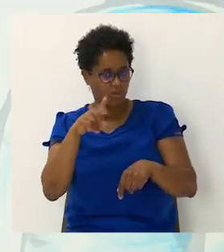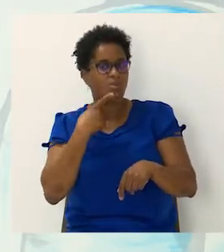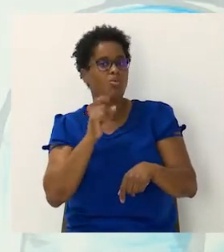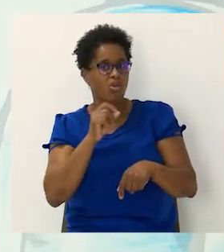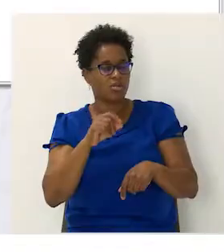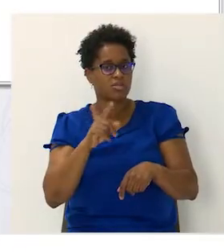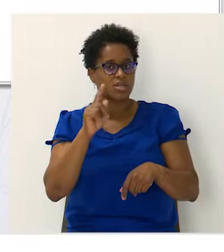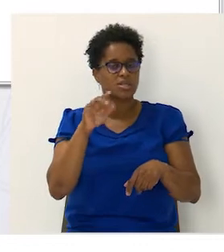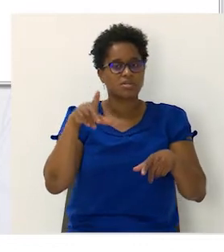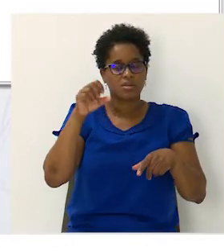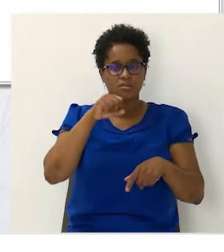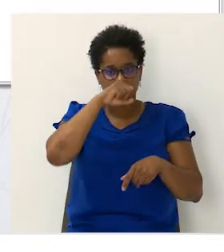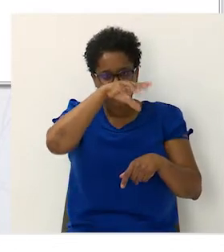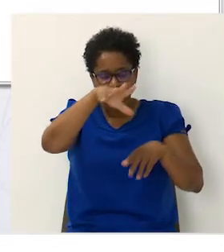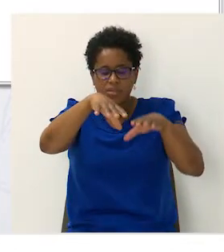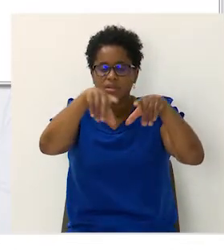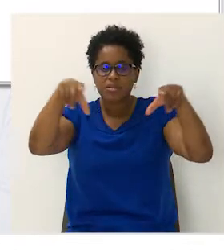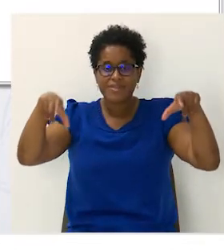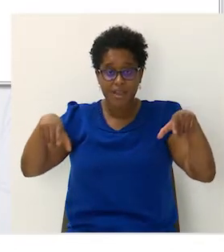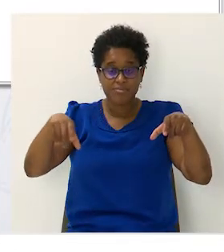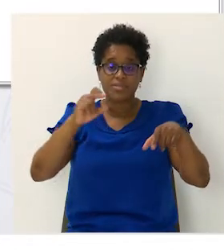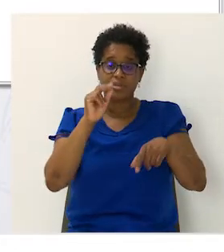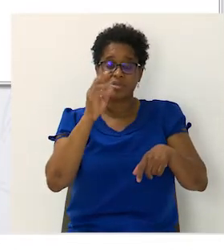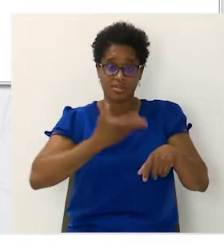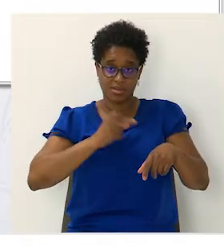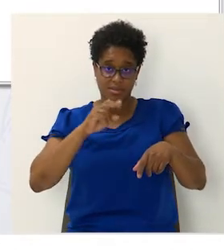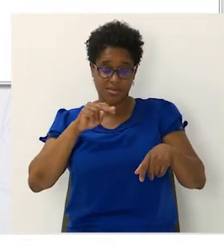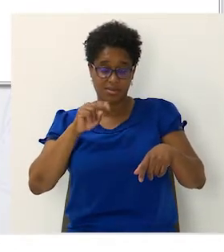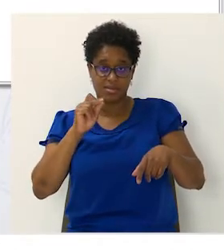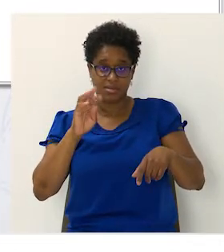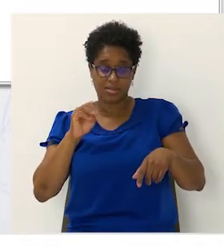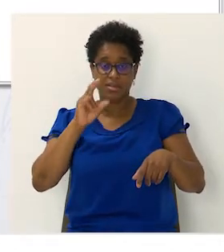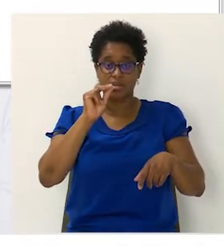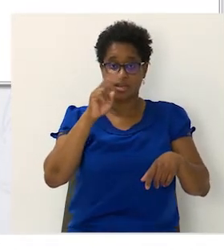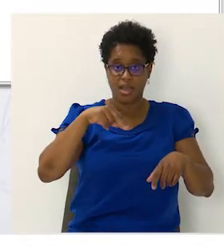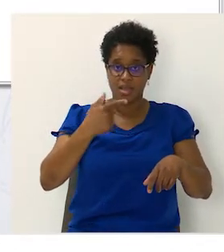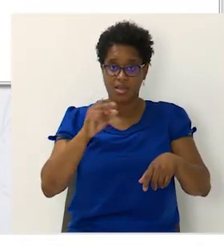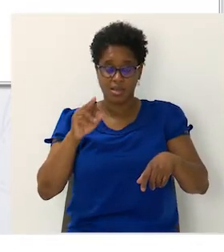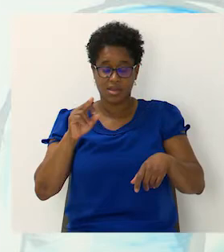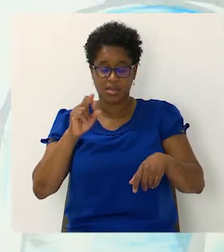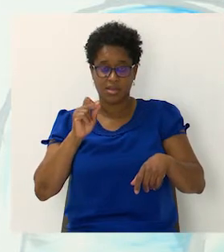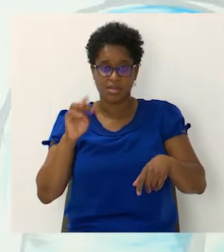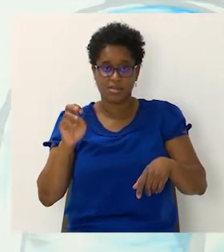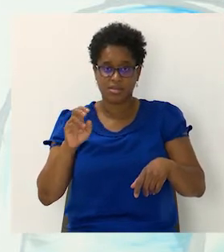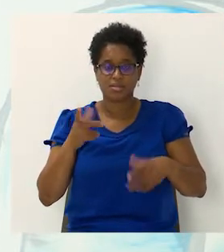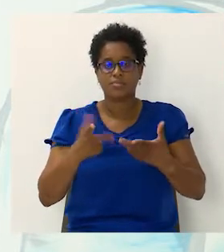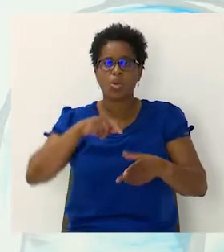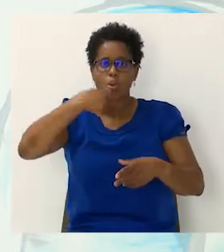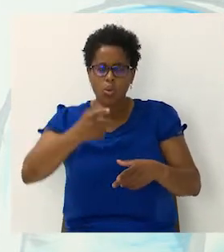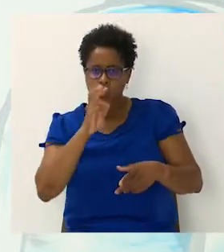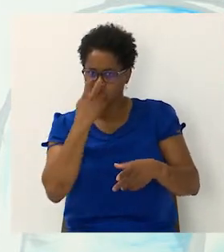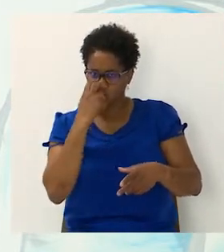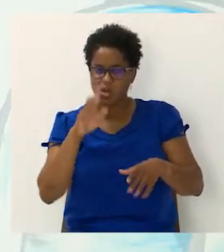Antas. Minha gente, uma outra curiosidade, ou então, depois